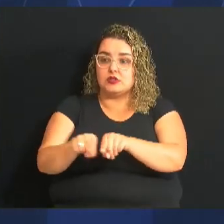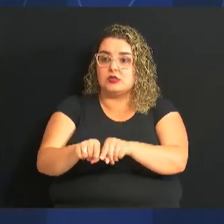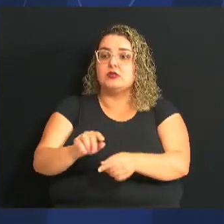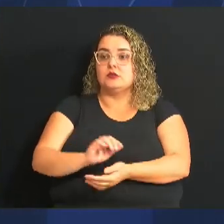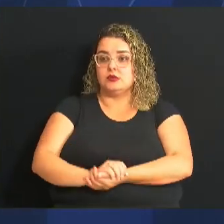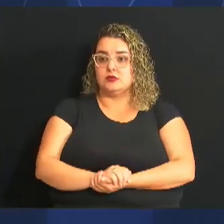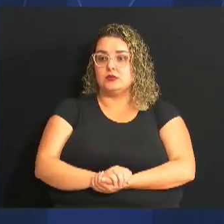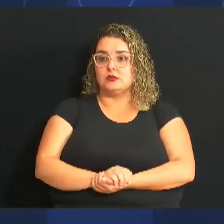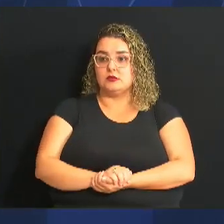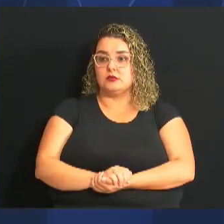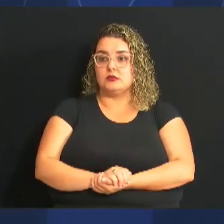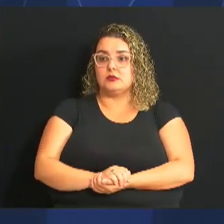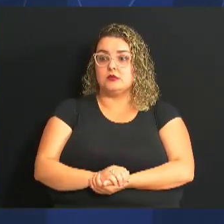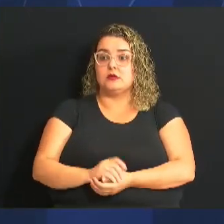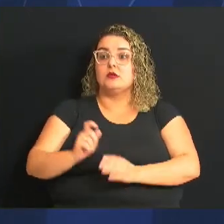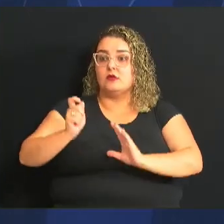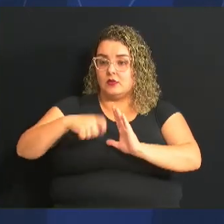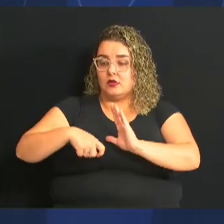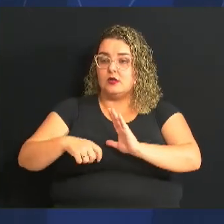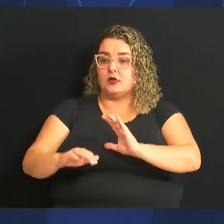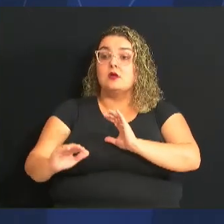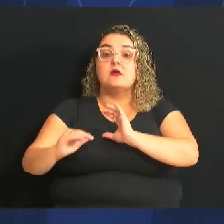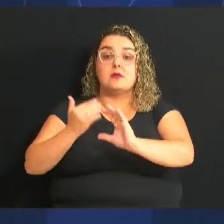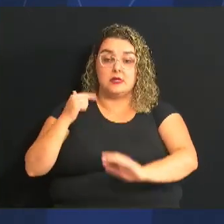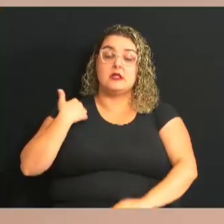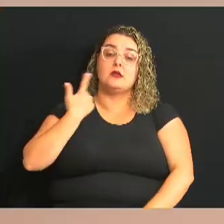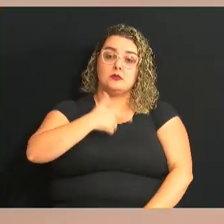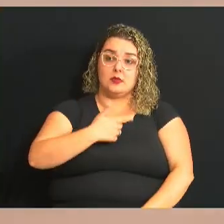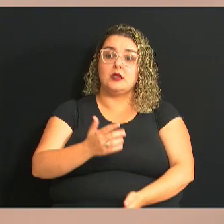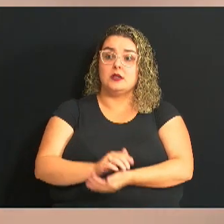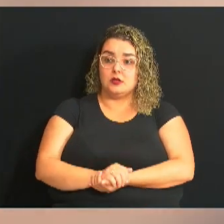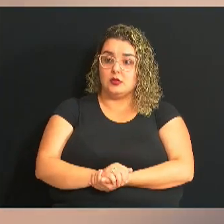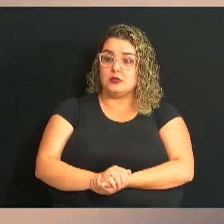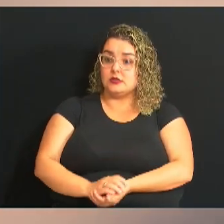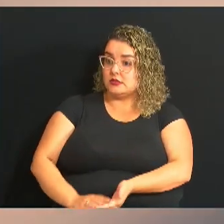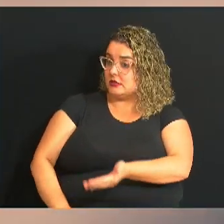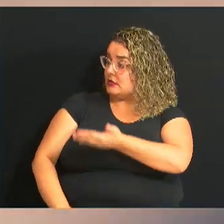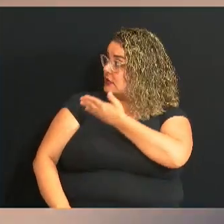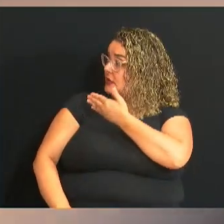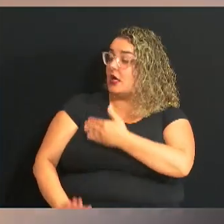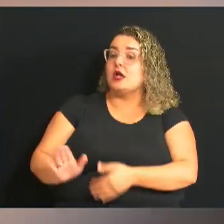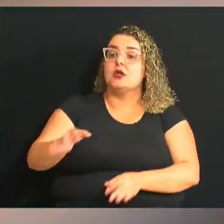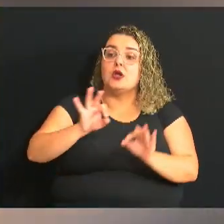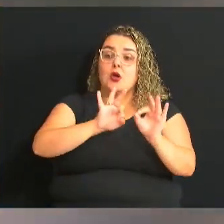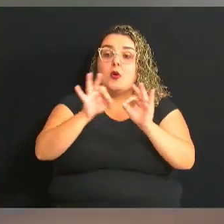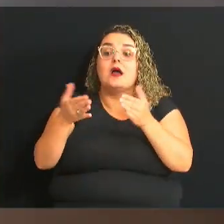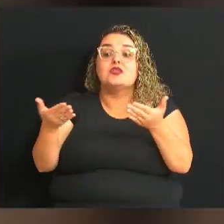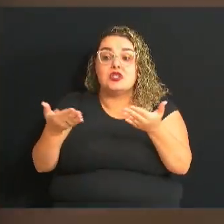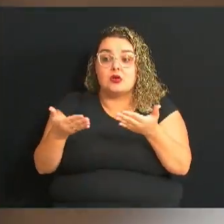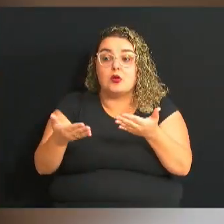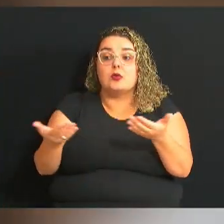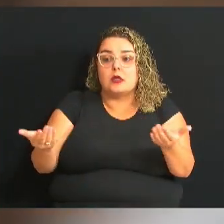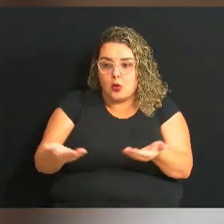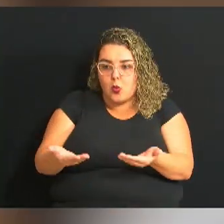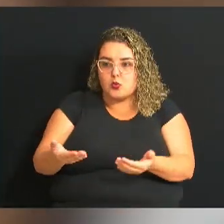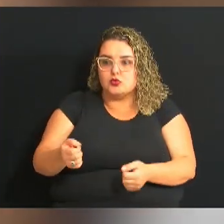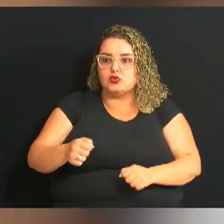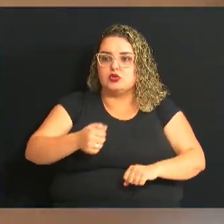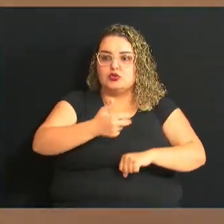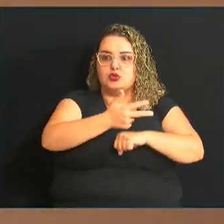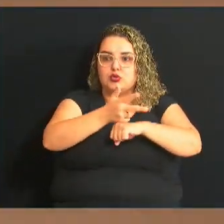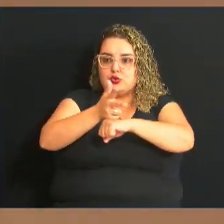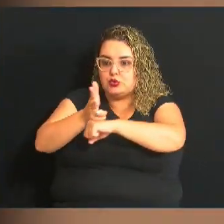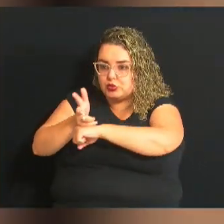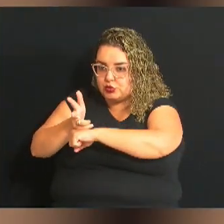que foram registrados e que foram enviados para a gente. Então a gente já acompanha a partir de agora imagens que nós